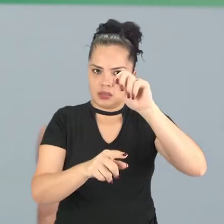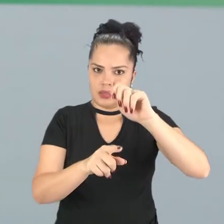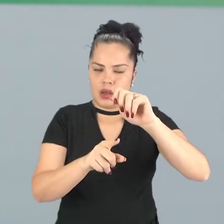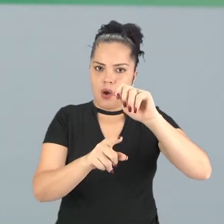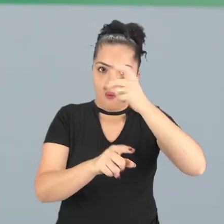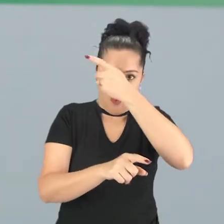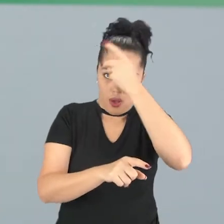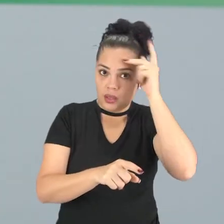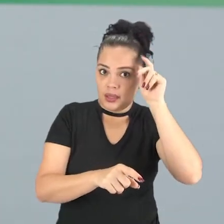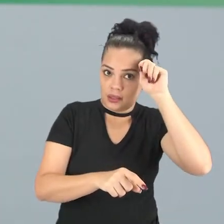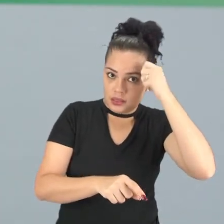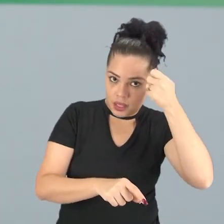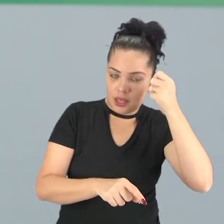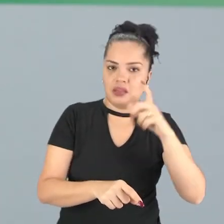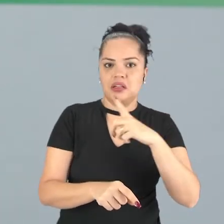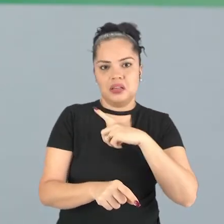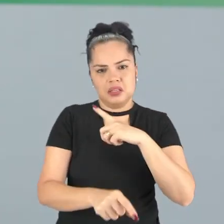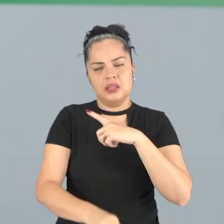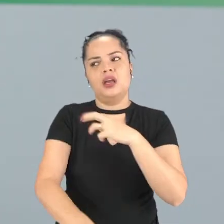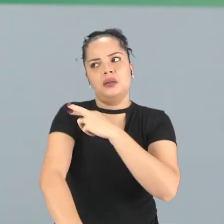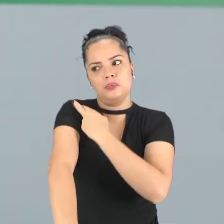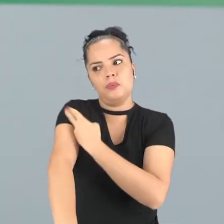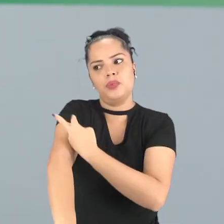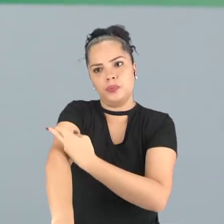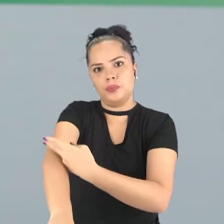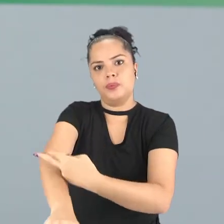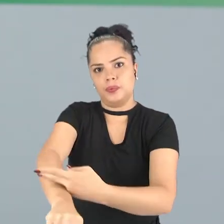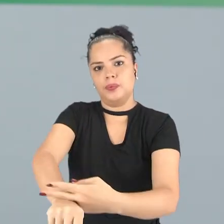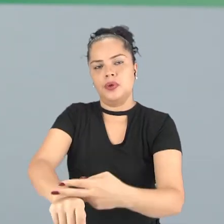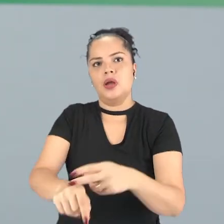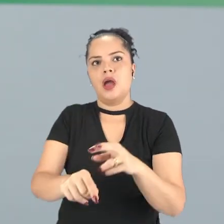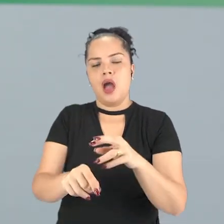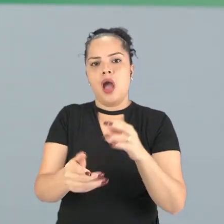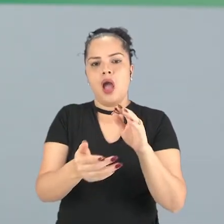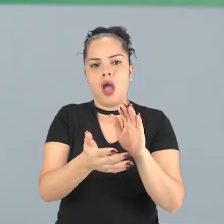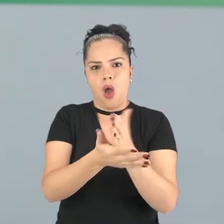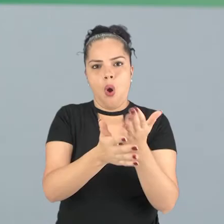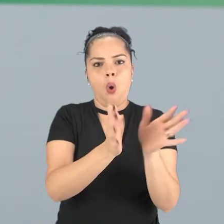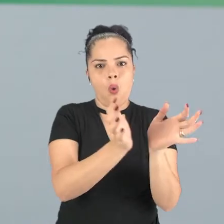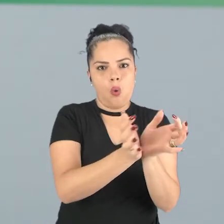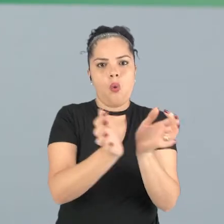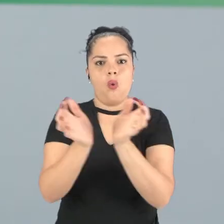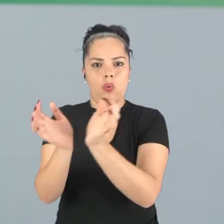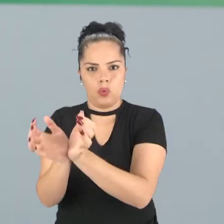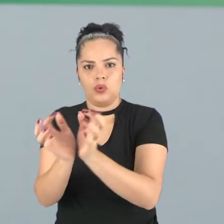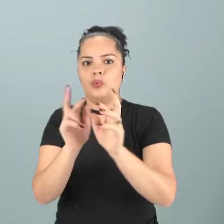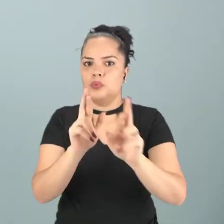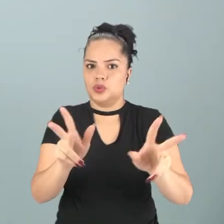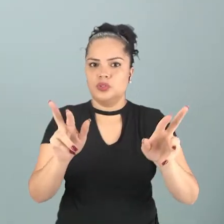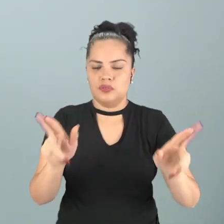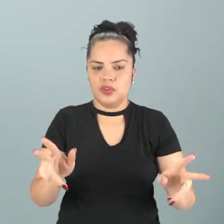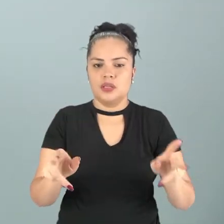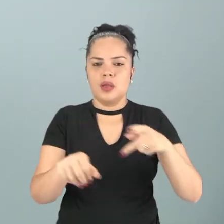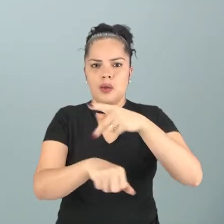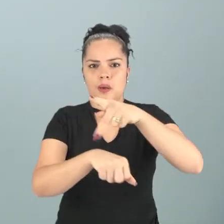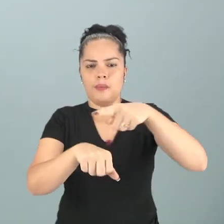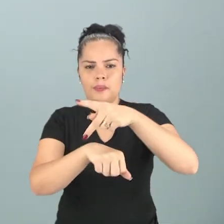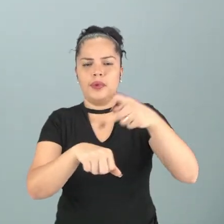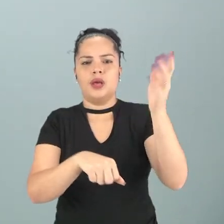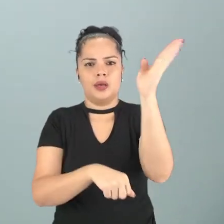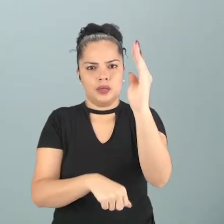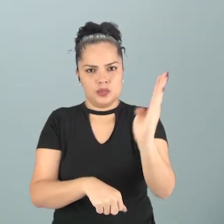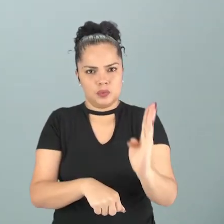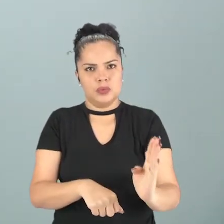essa distinção de raças. Tem os pretos, os pardos, os brancos. E no Brasil, essa distinção parte de